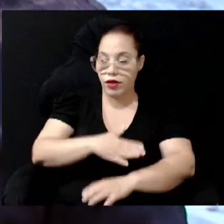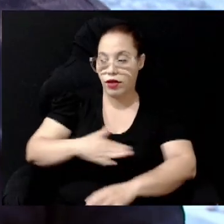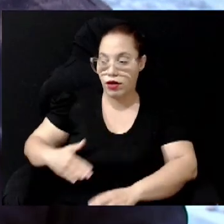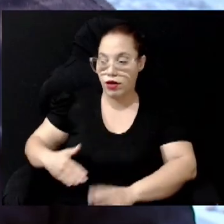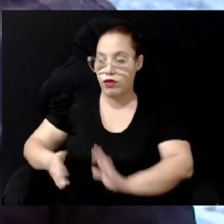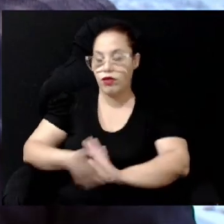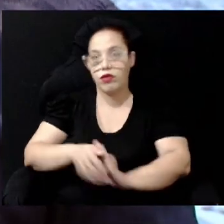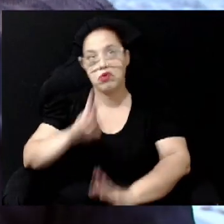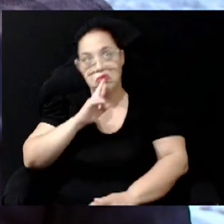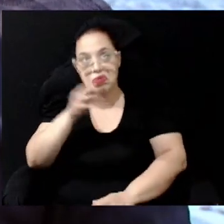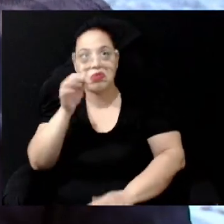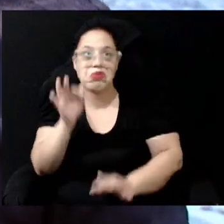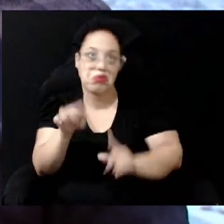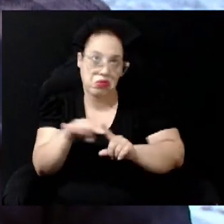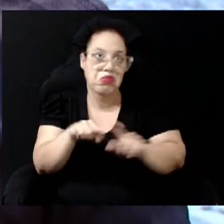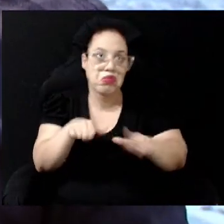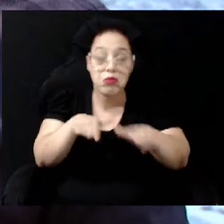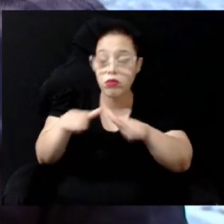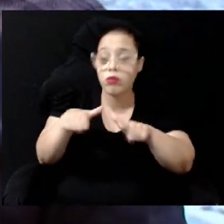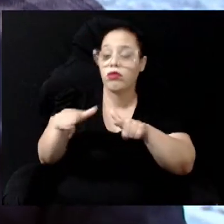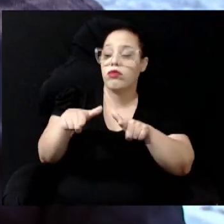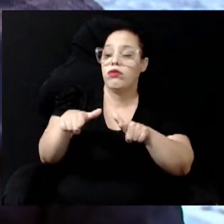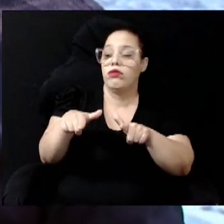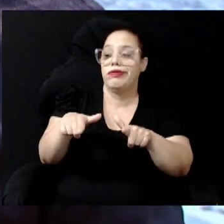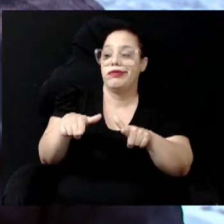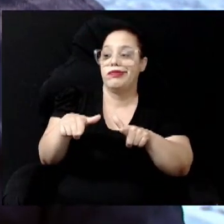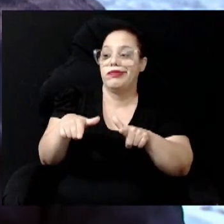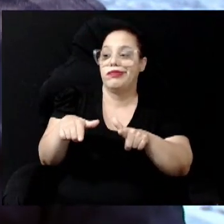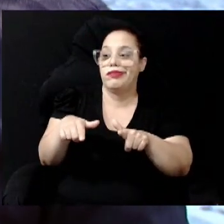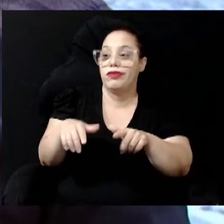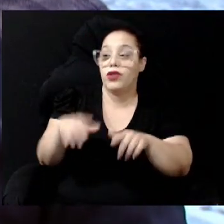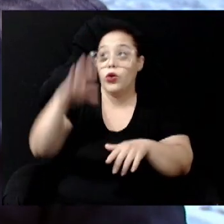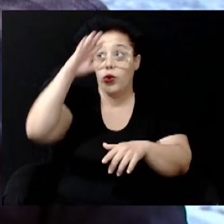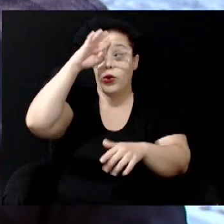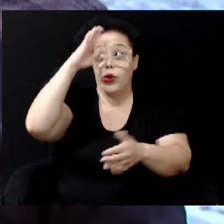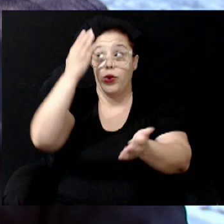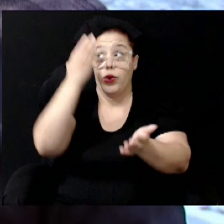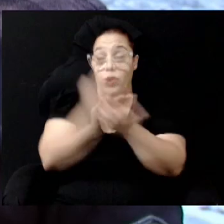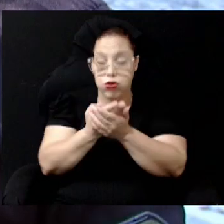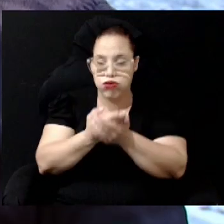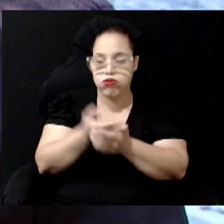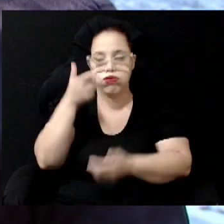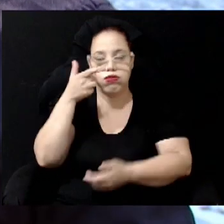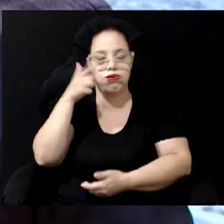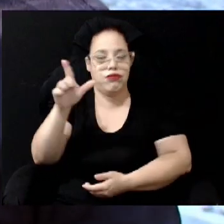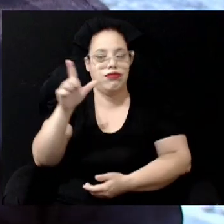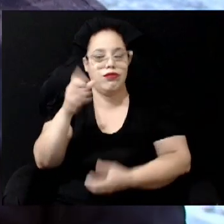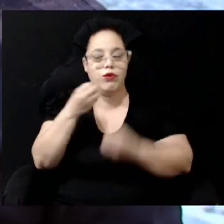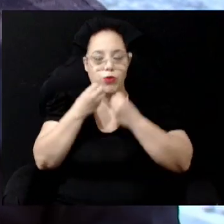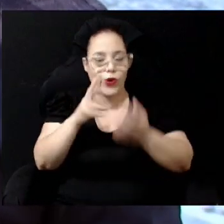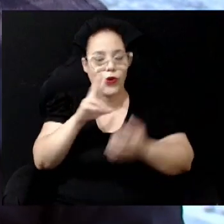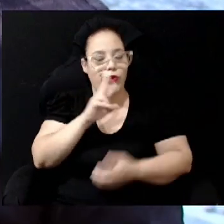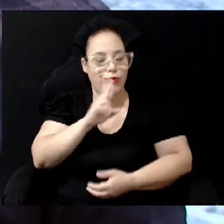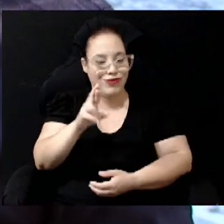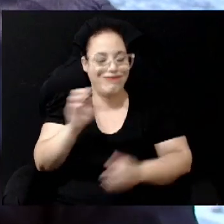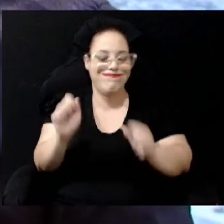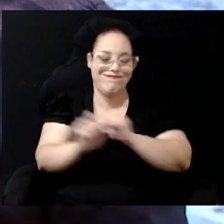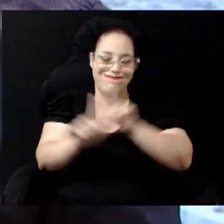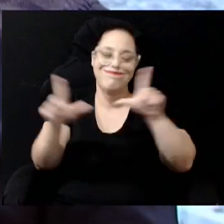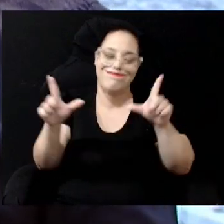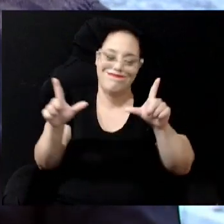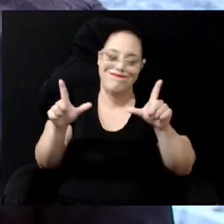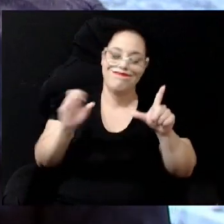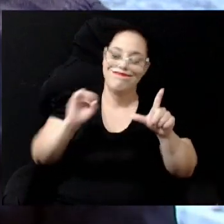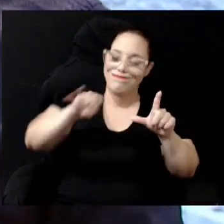positivo com esse trabalho, então estamos confiantes que a gente consiga ter um bom resultado e, claro, além de ter a oportunidade